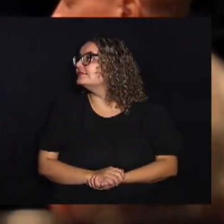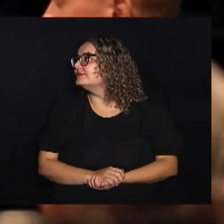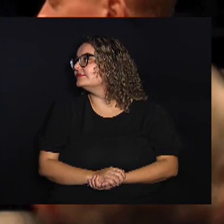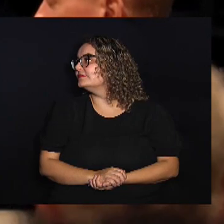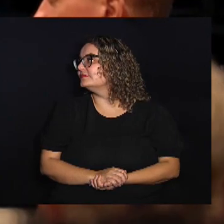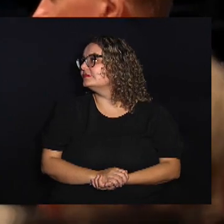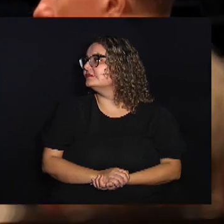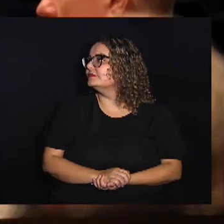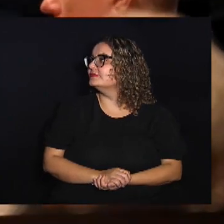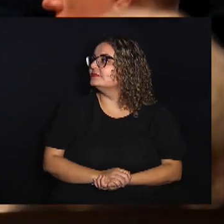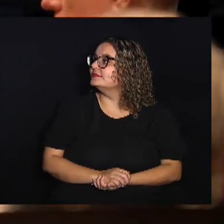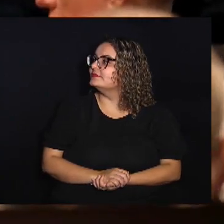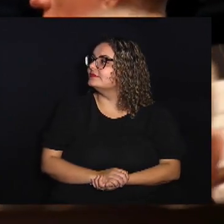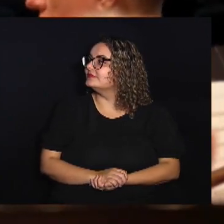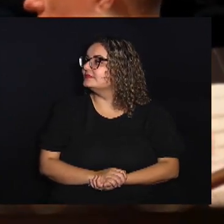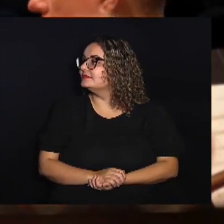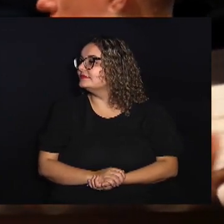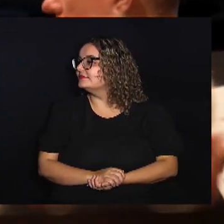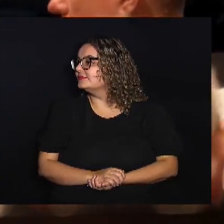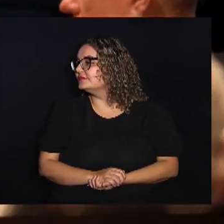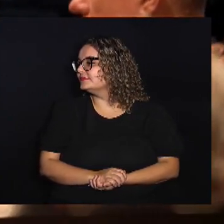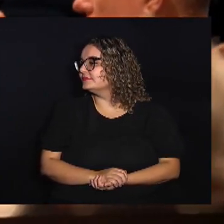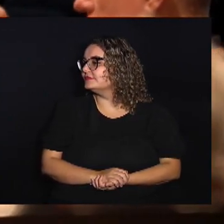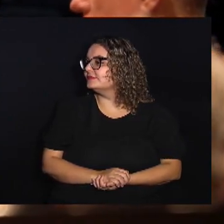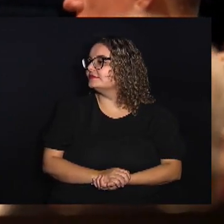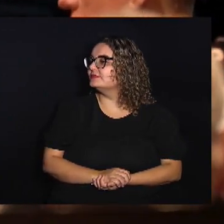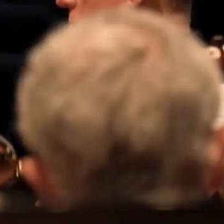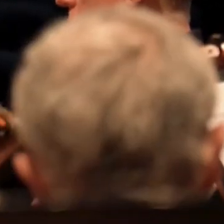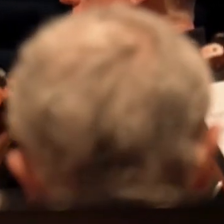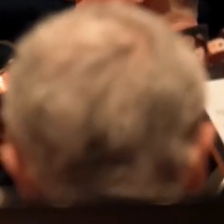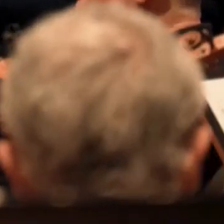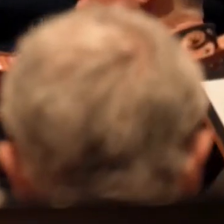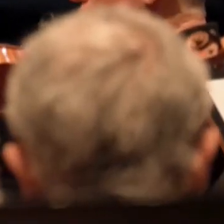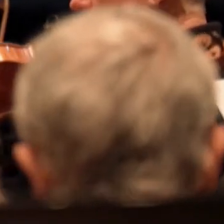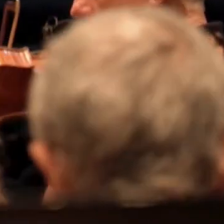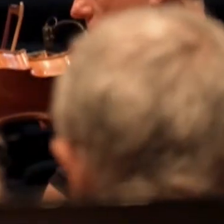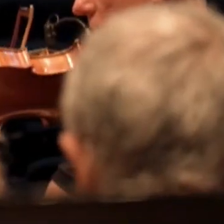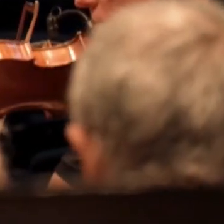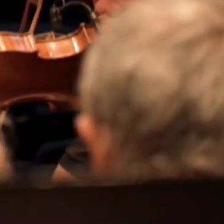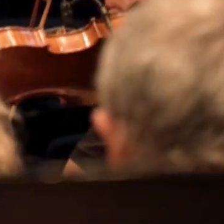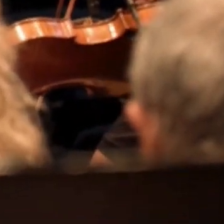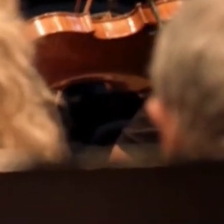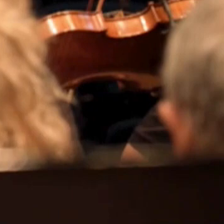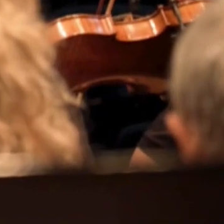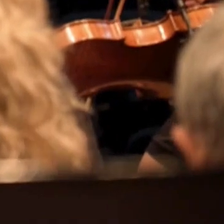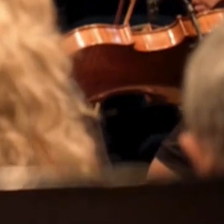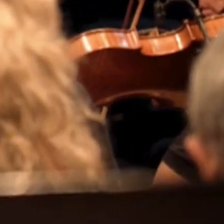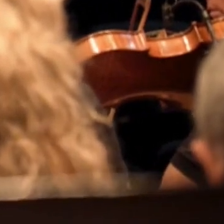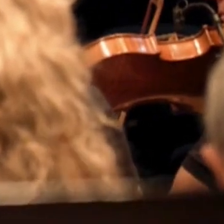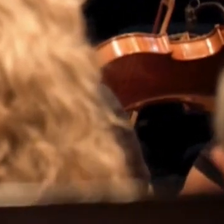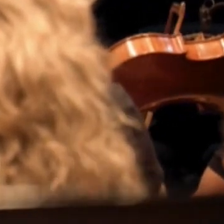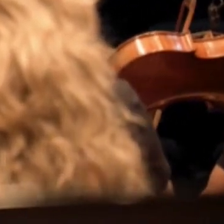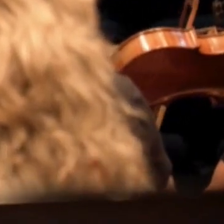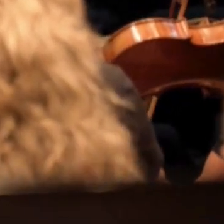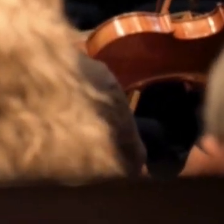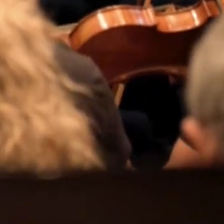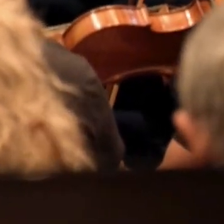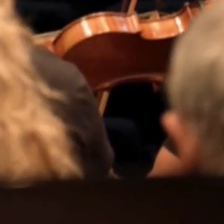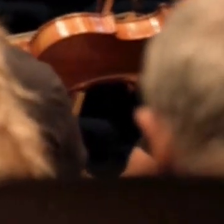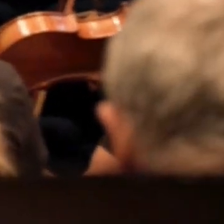O vento venceu Falta em cama E a voz viva E a mão Mal escreve